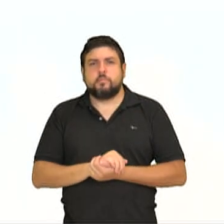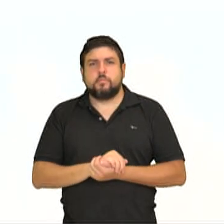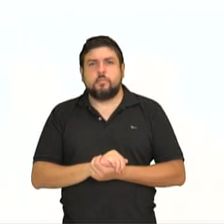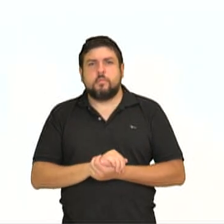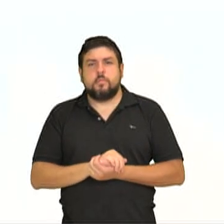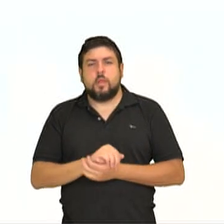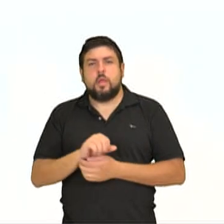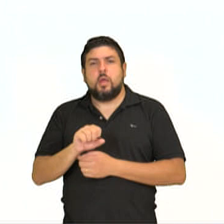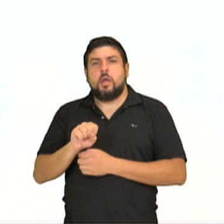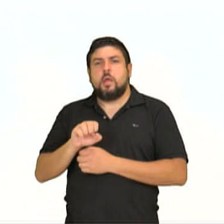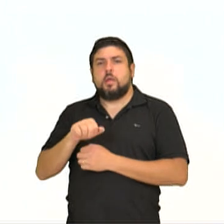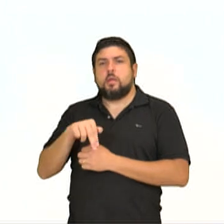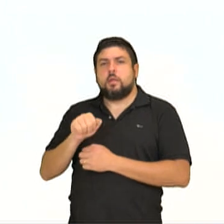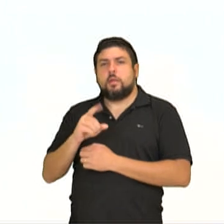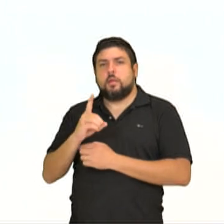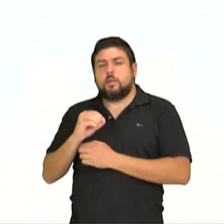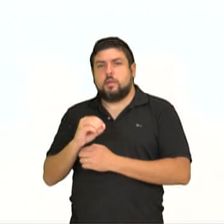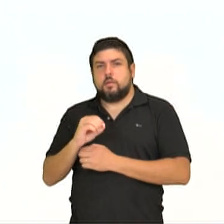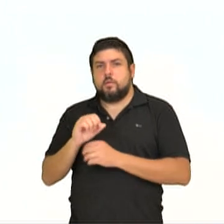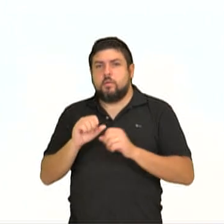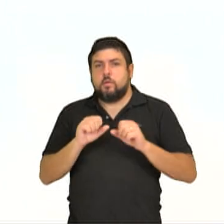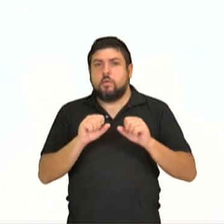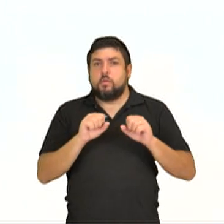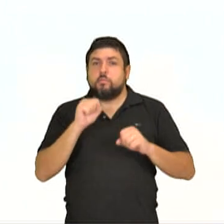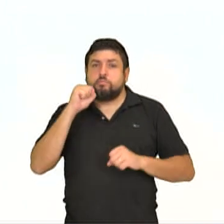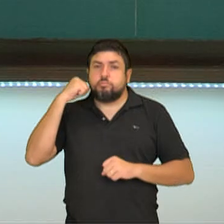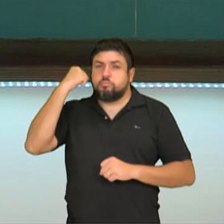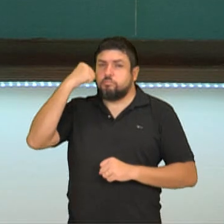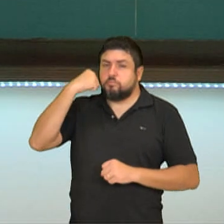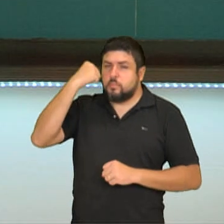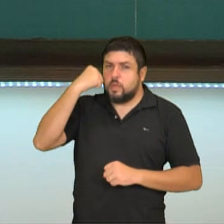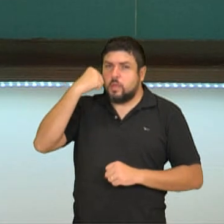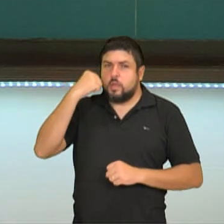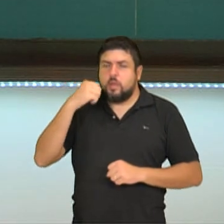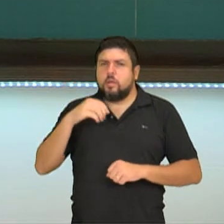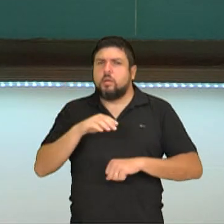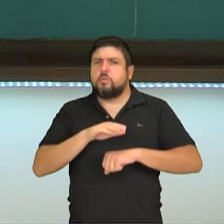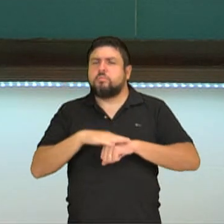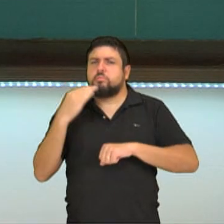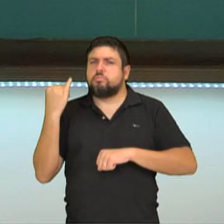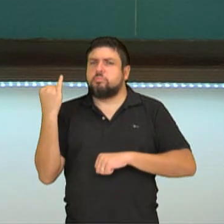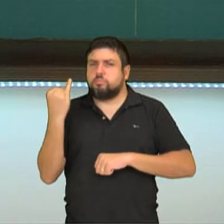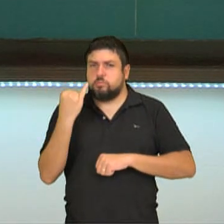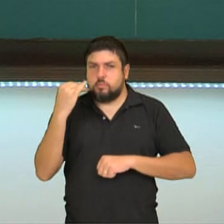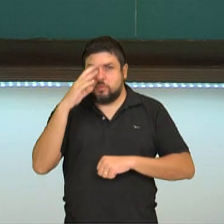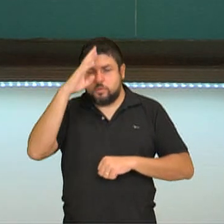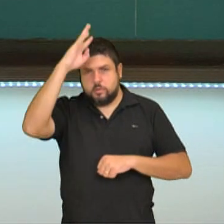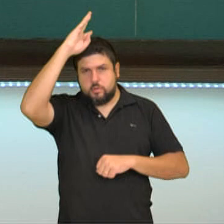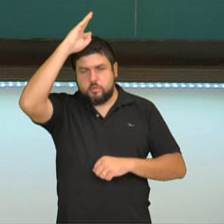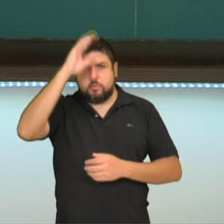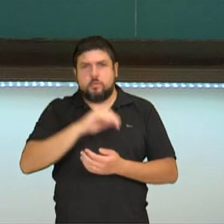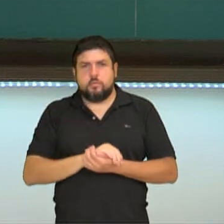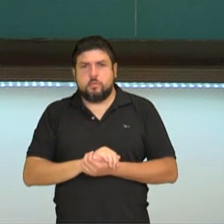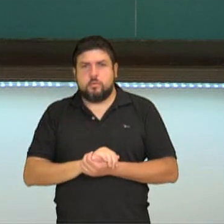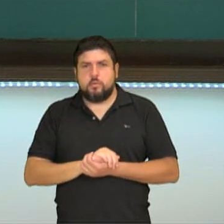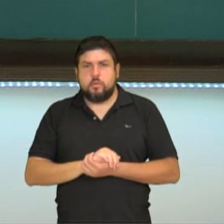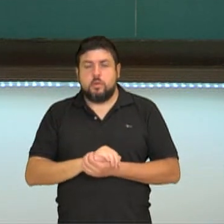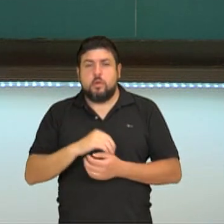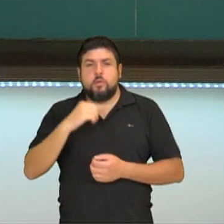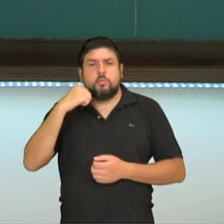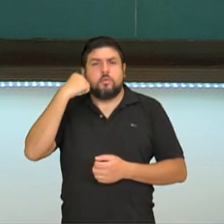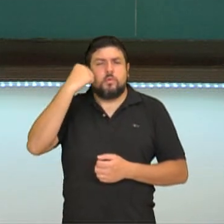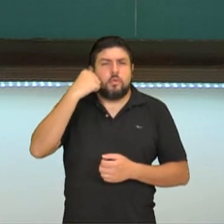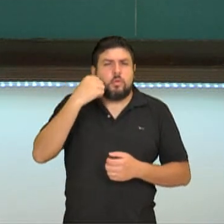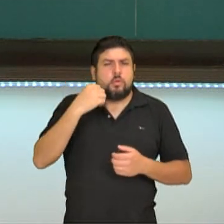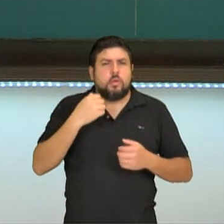era o órgão mais importante de Roma. E ele vai dividir o poder. Em alguns momentos da República, o Senado ele vai perder força,